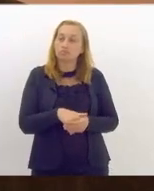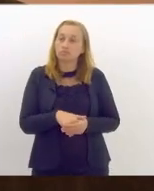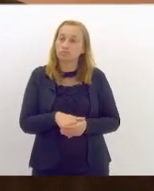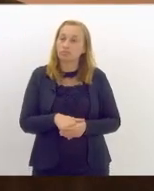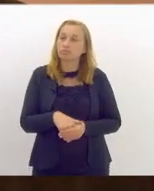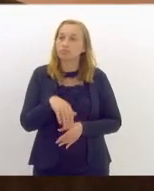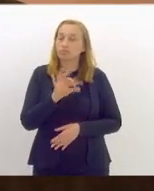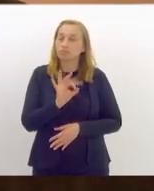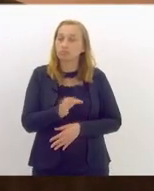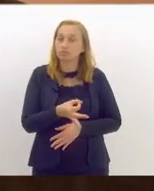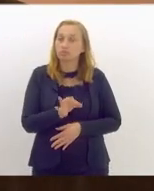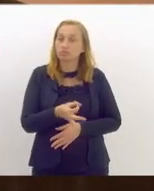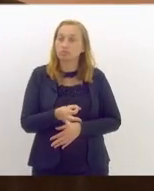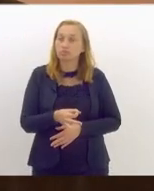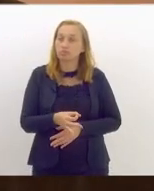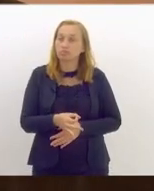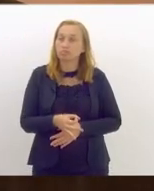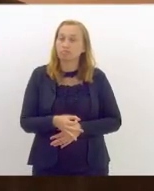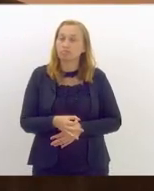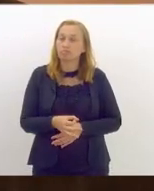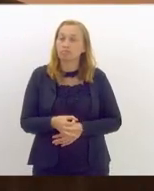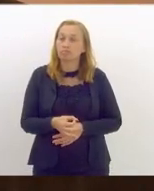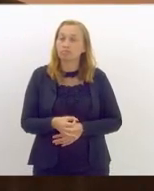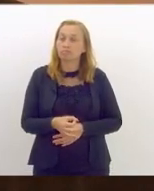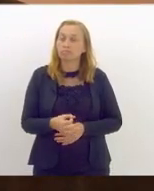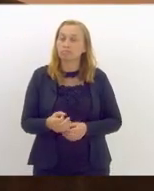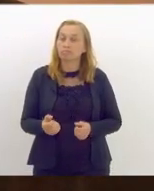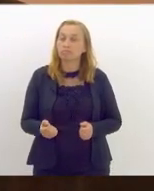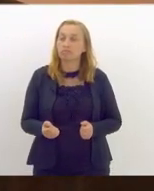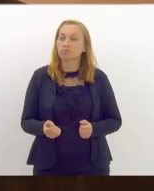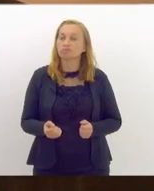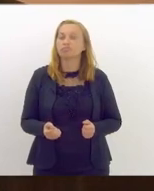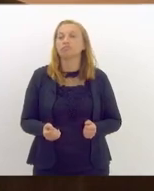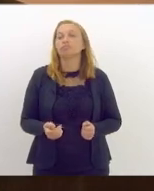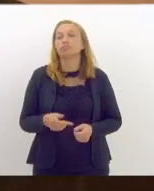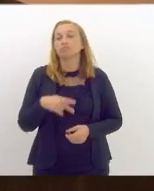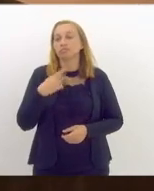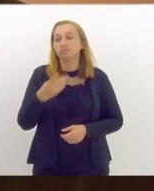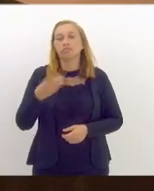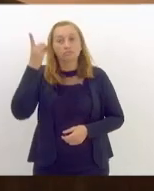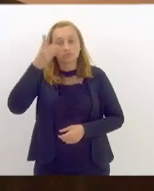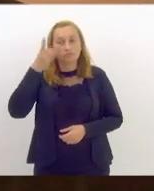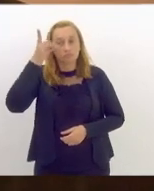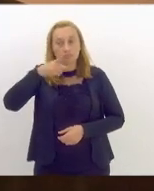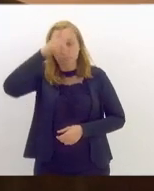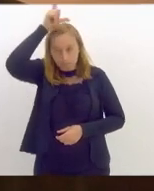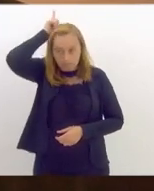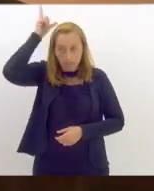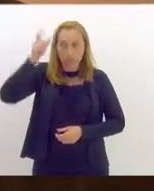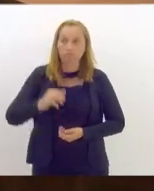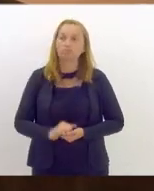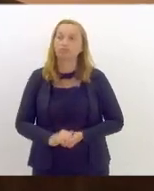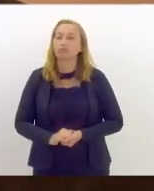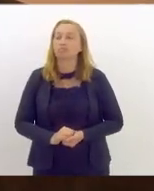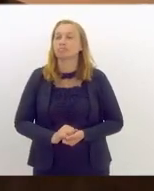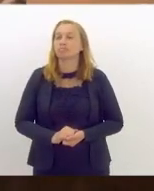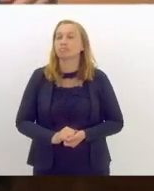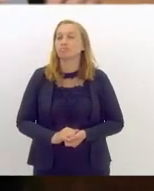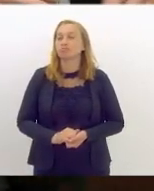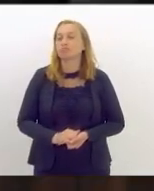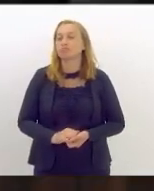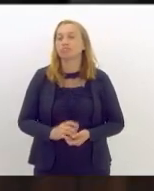integralmente com o parecer alternativo do deputado São Paulo